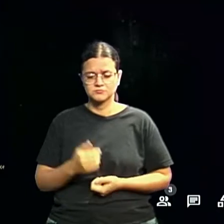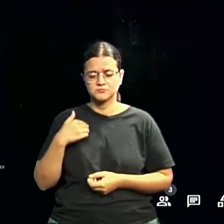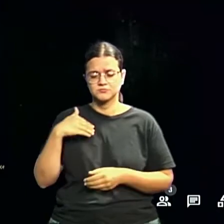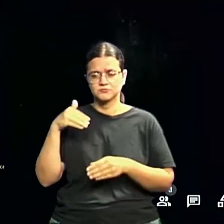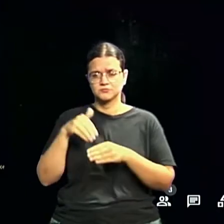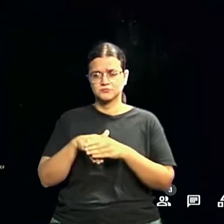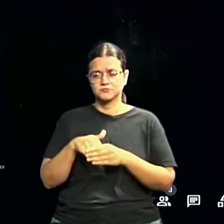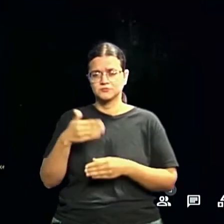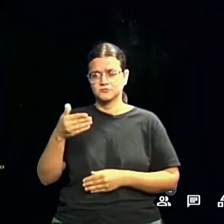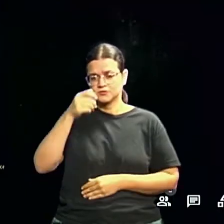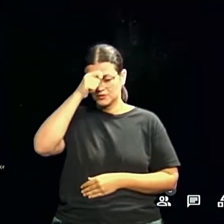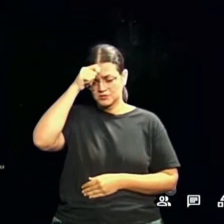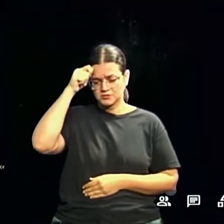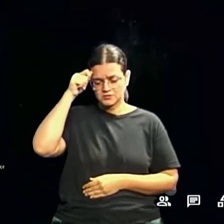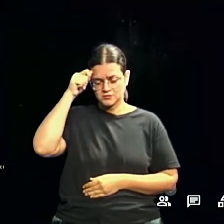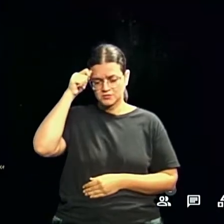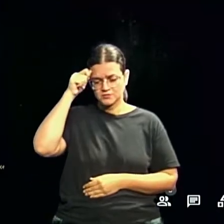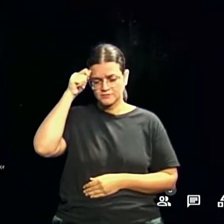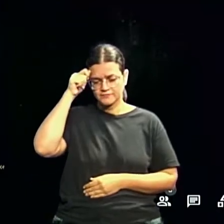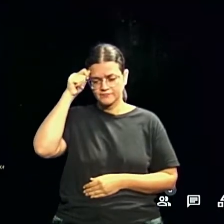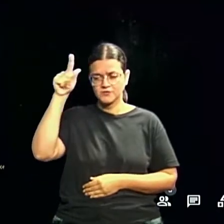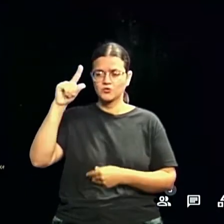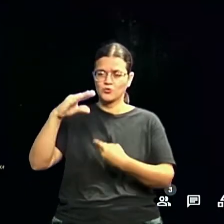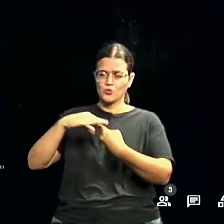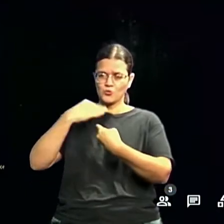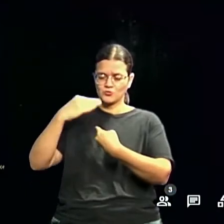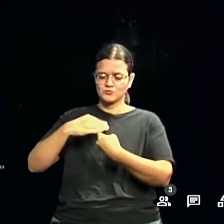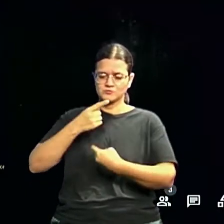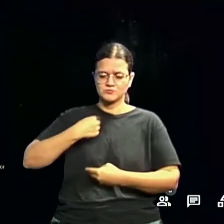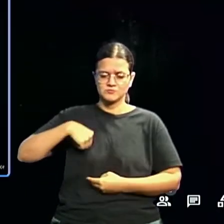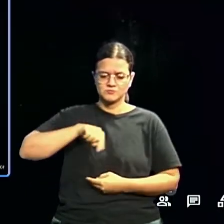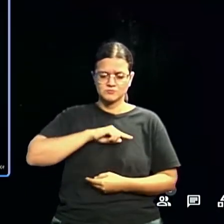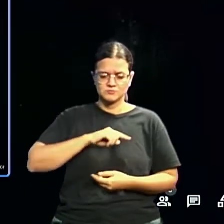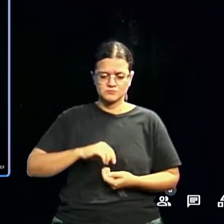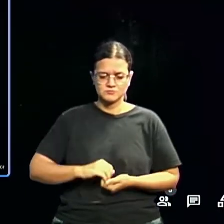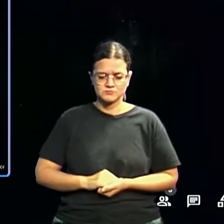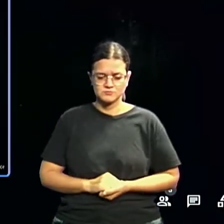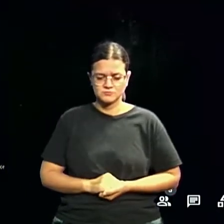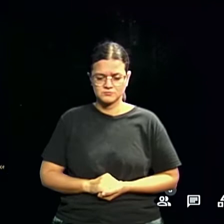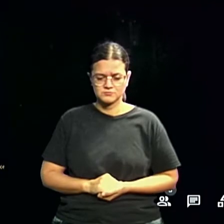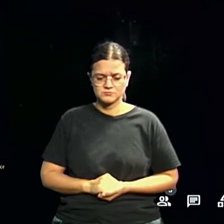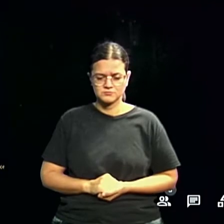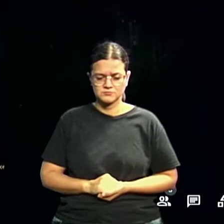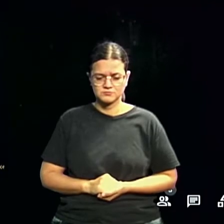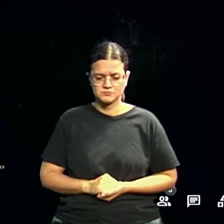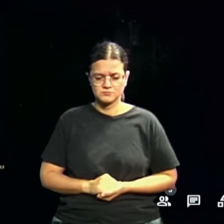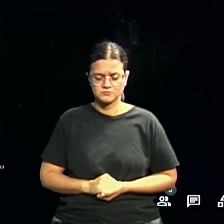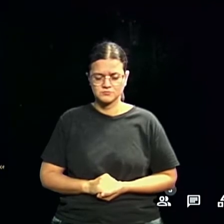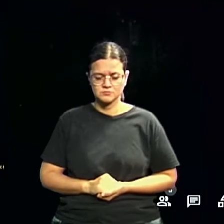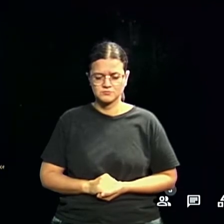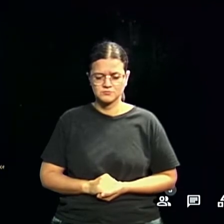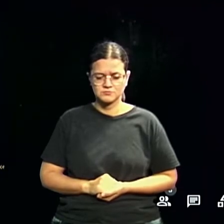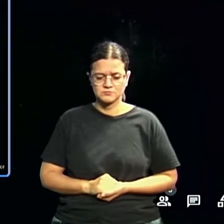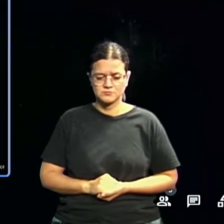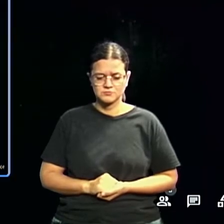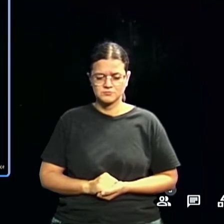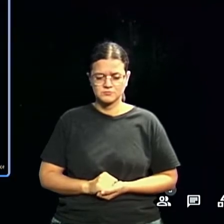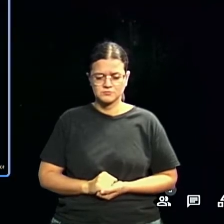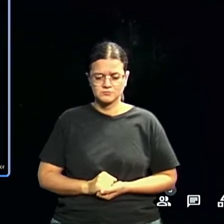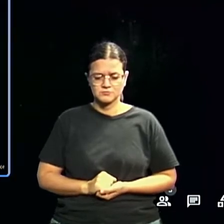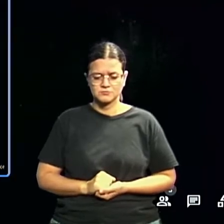Como nobre decano, conselheiro nosso, qual o seu voto? Está escutando?